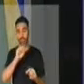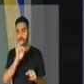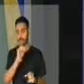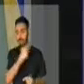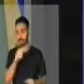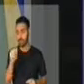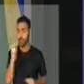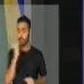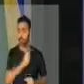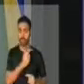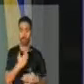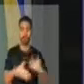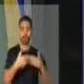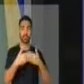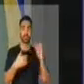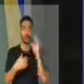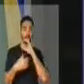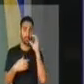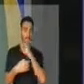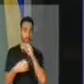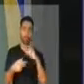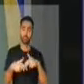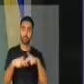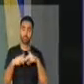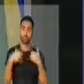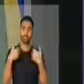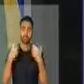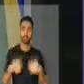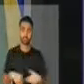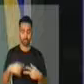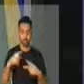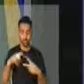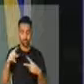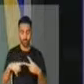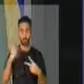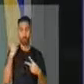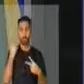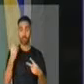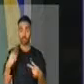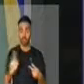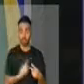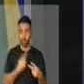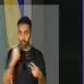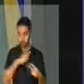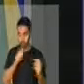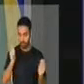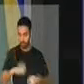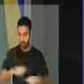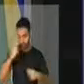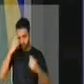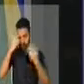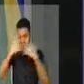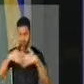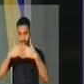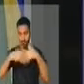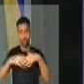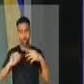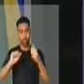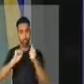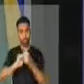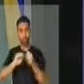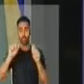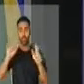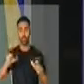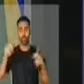consegue avançar com tanta celeridade nisso. Coloco esses dois pontos para que a gente possa refletir de maneira conjunta, como